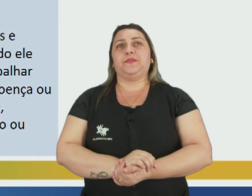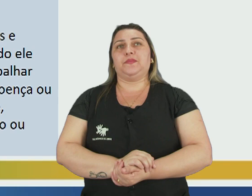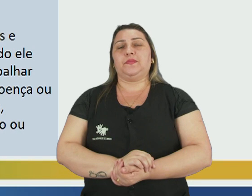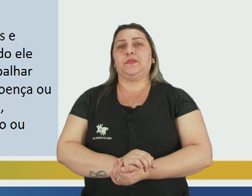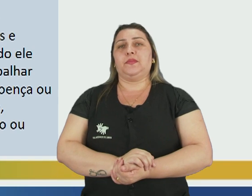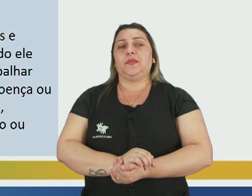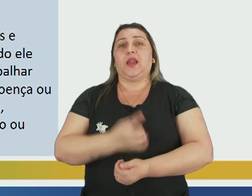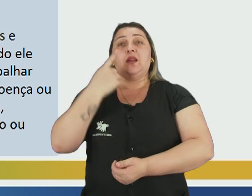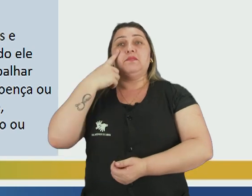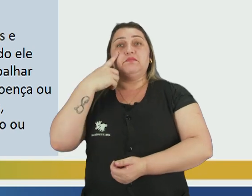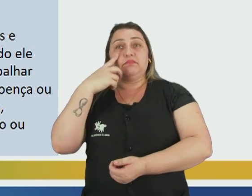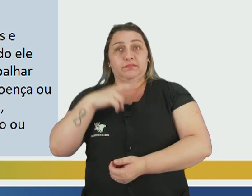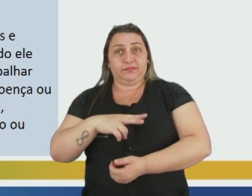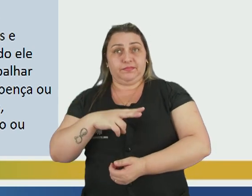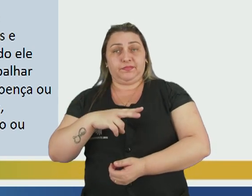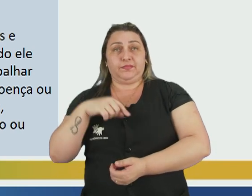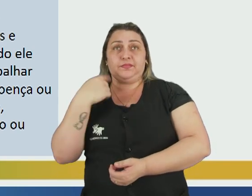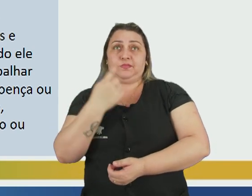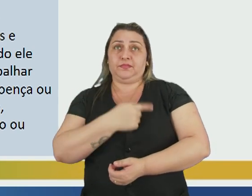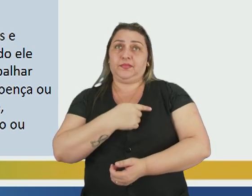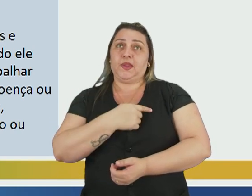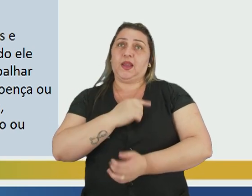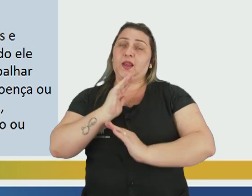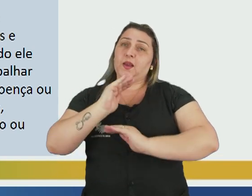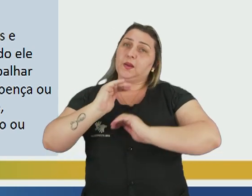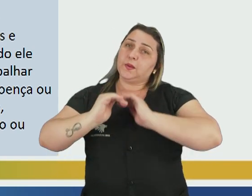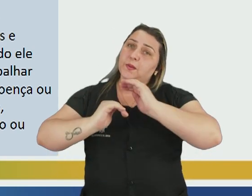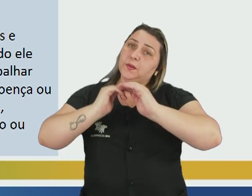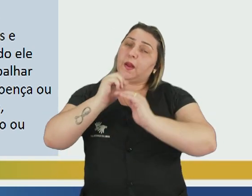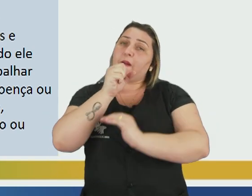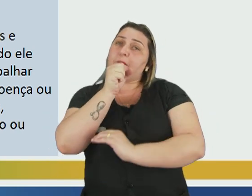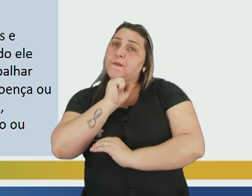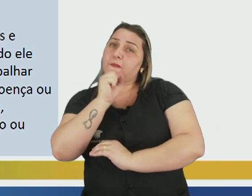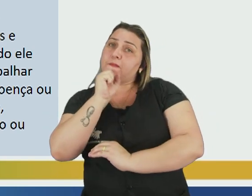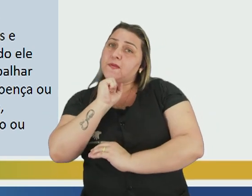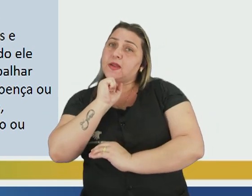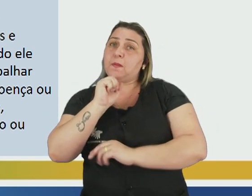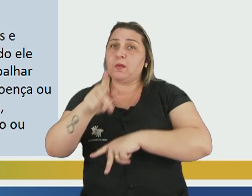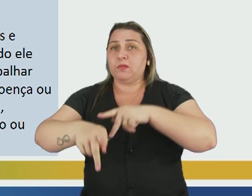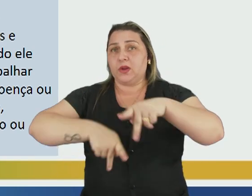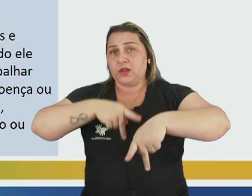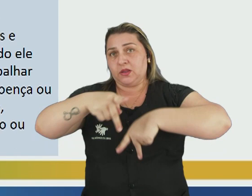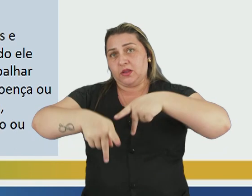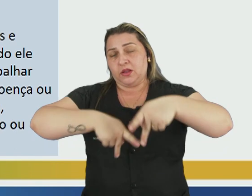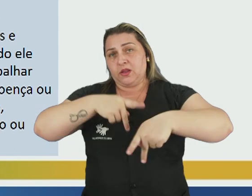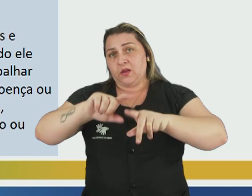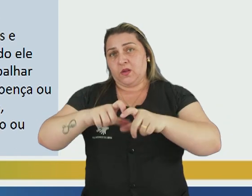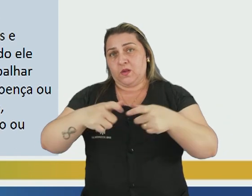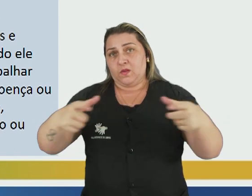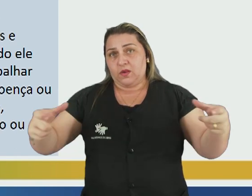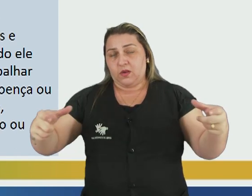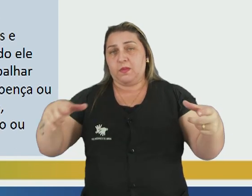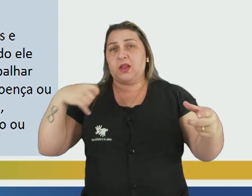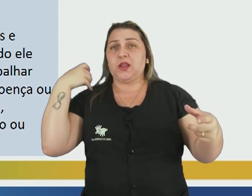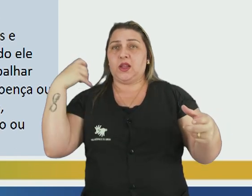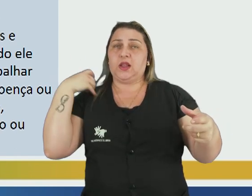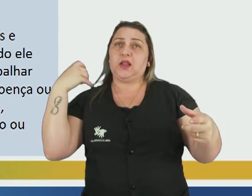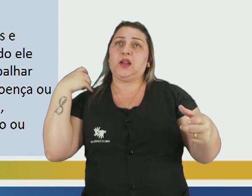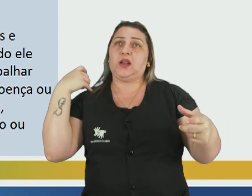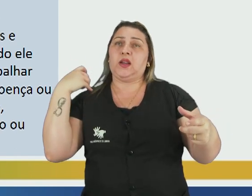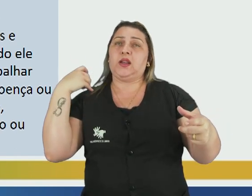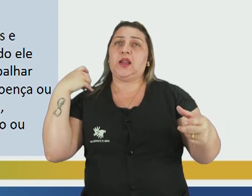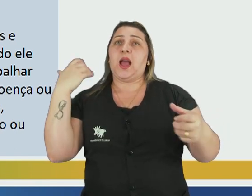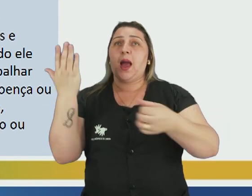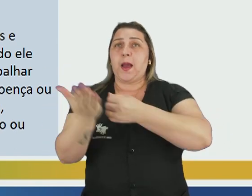Aí a gente observa que a gente está passando por um processo de envelhecimento populacional, né, um aumento da média de idade da população.